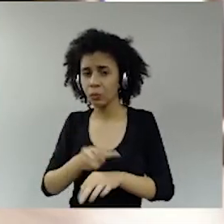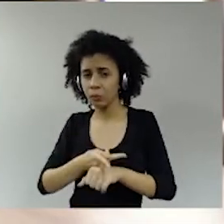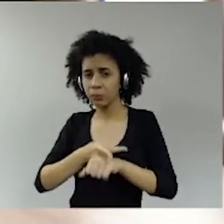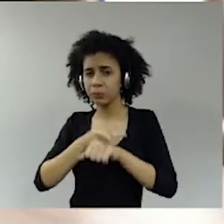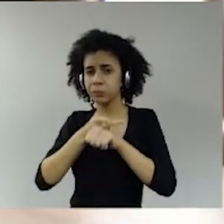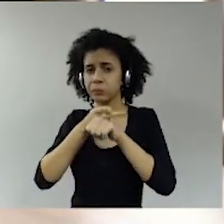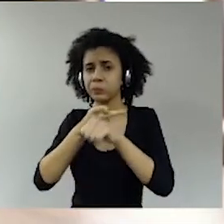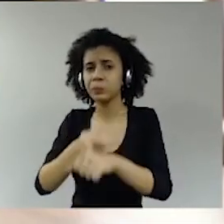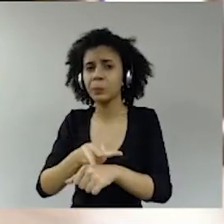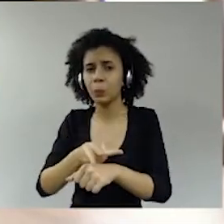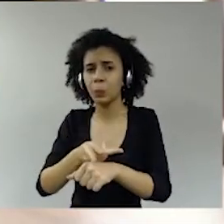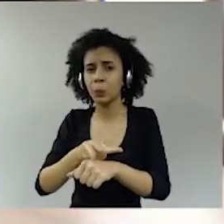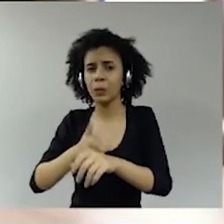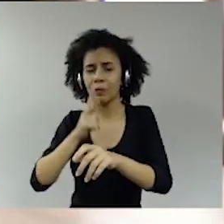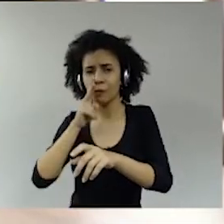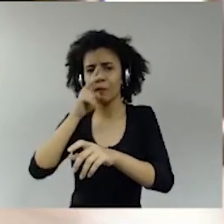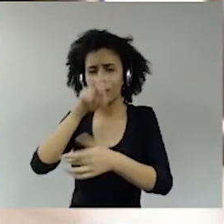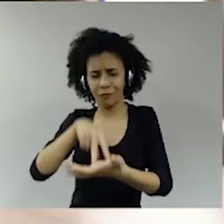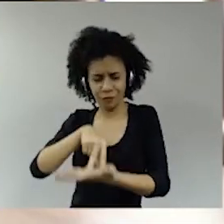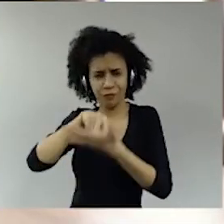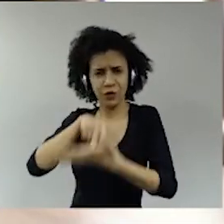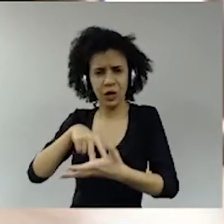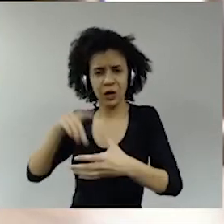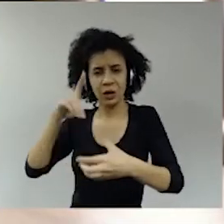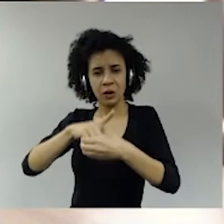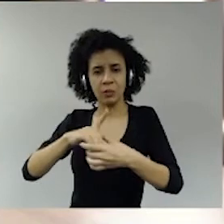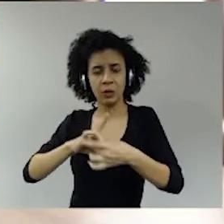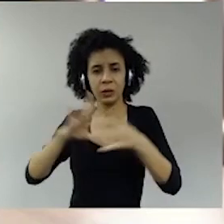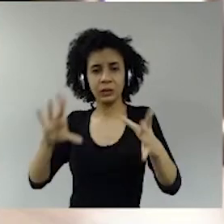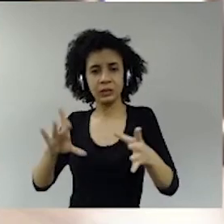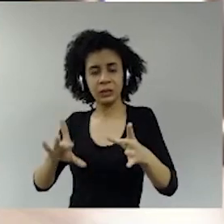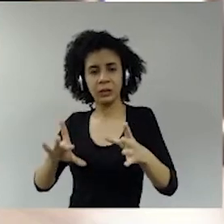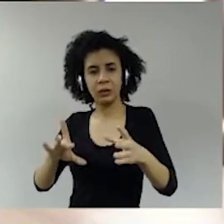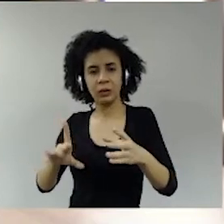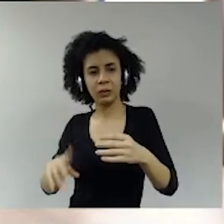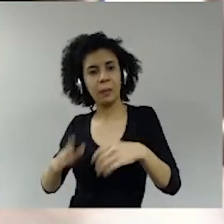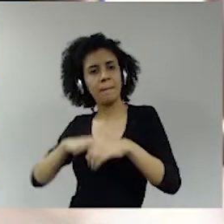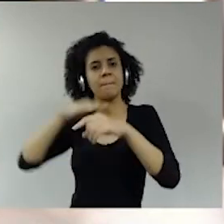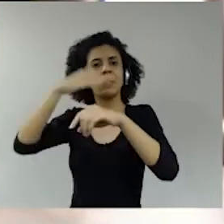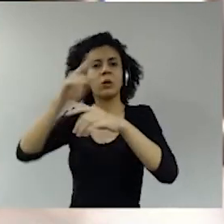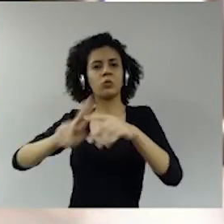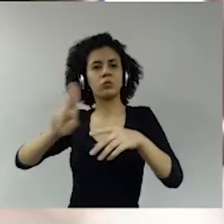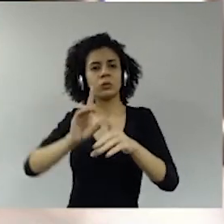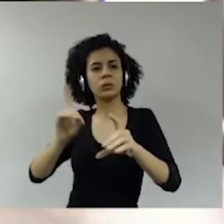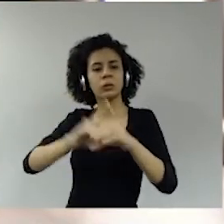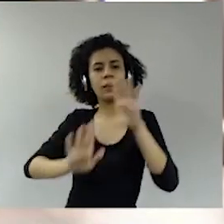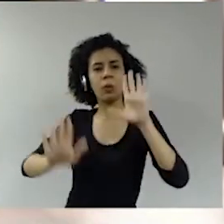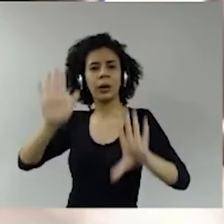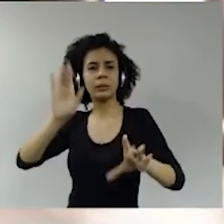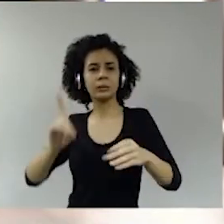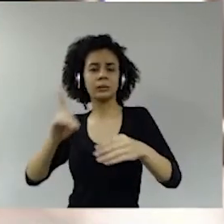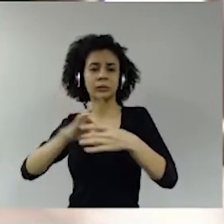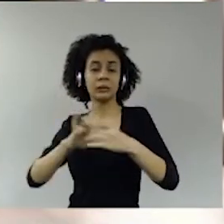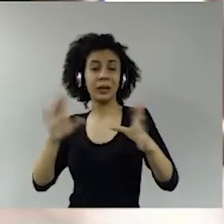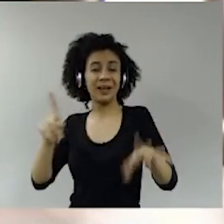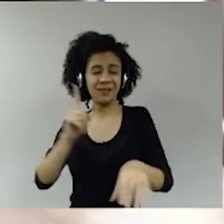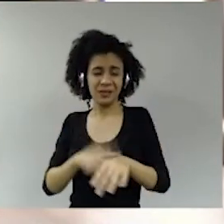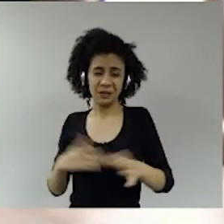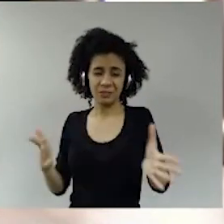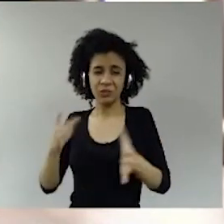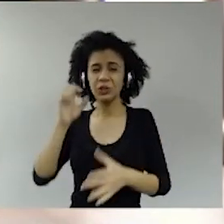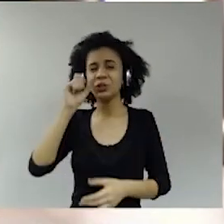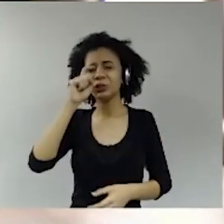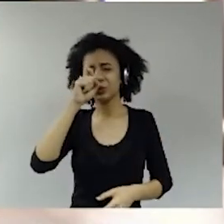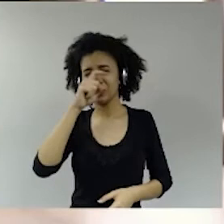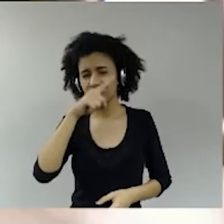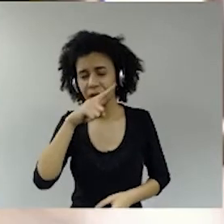procurar fortalecer a democracia com mais democracia. São nesses tempos difíceis,